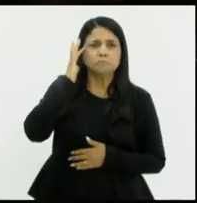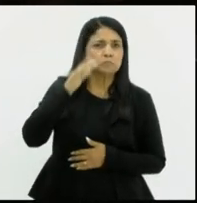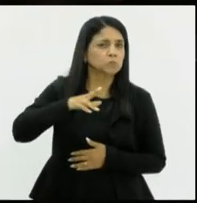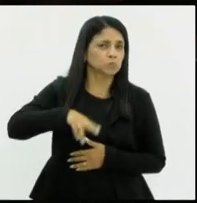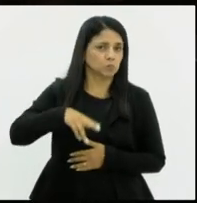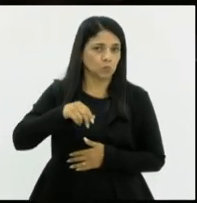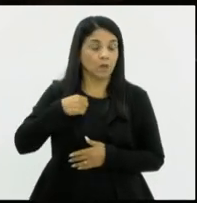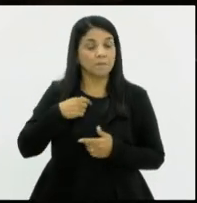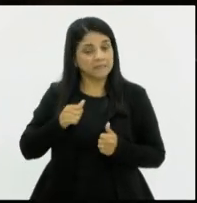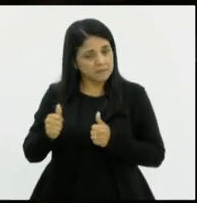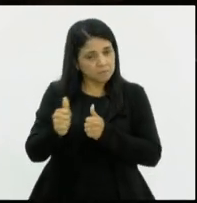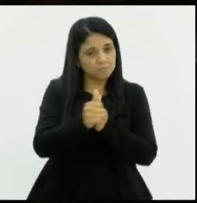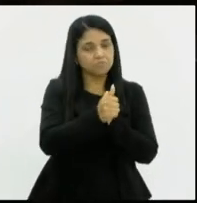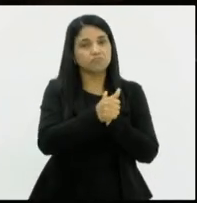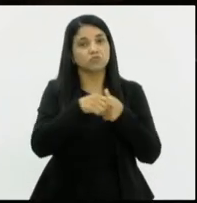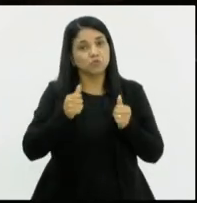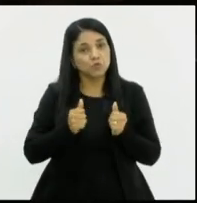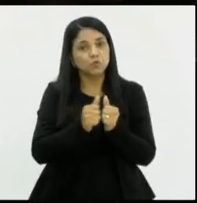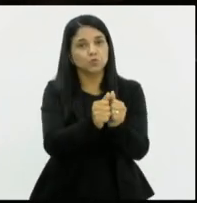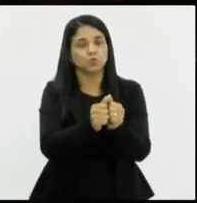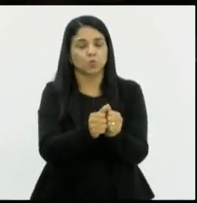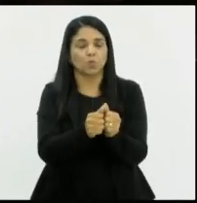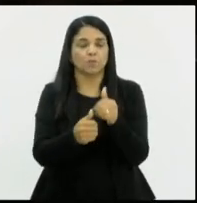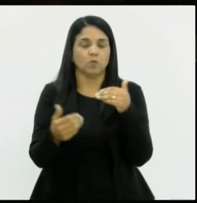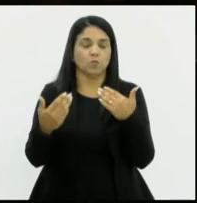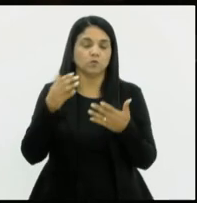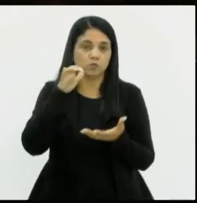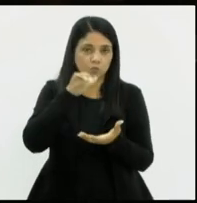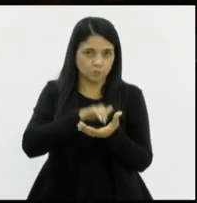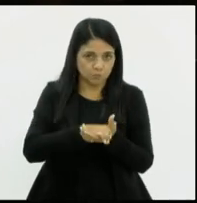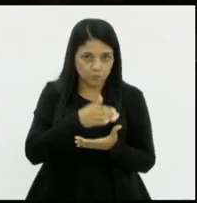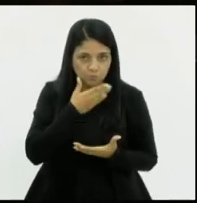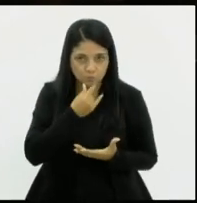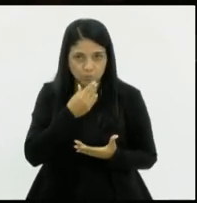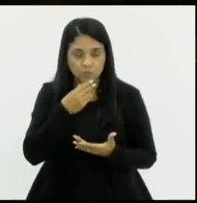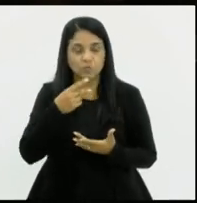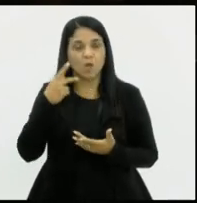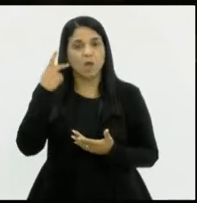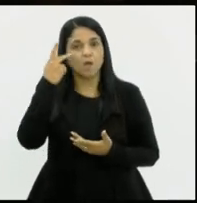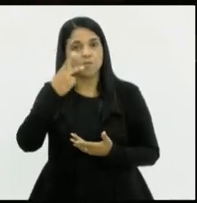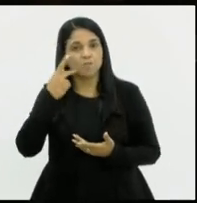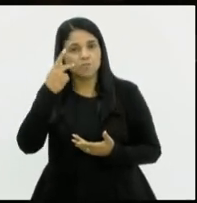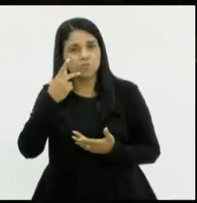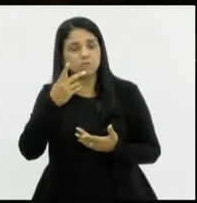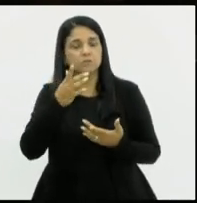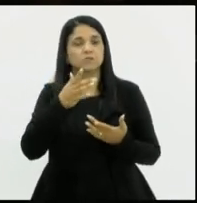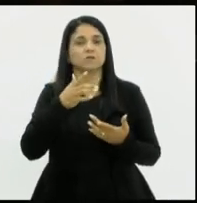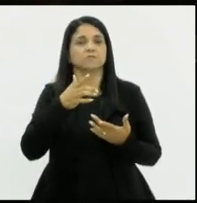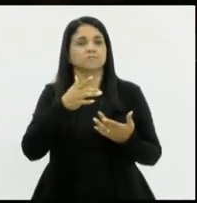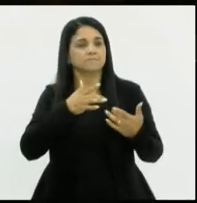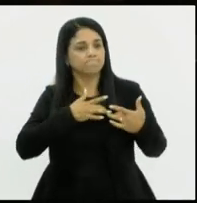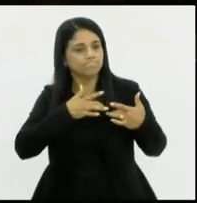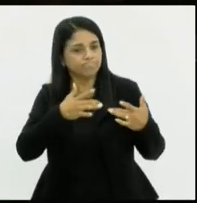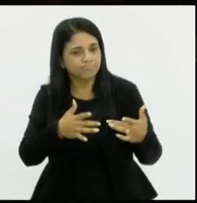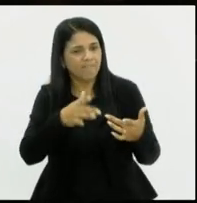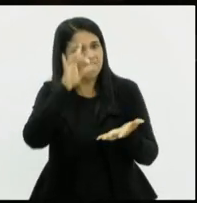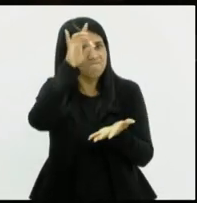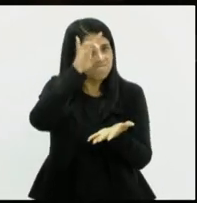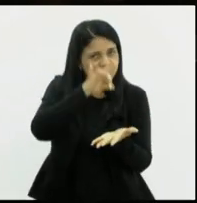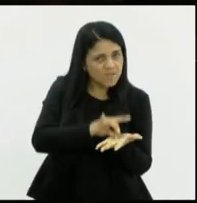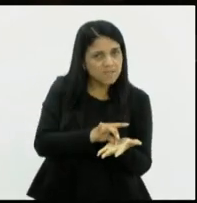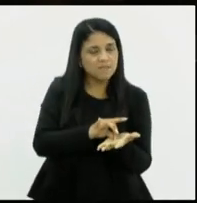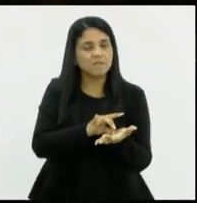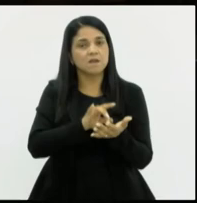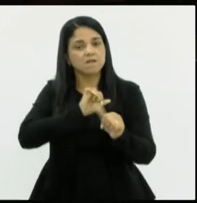sempre estive ao lado do meu esposo. E a política, essa política de resultados, a política que coloca o coração, essa política verdadeira,